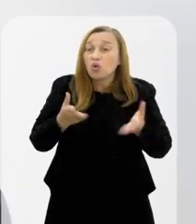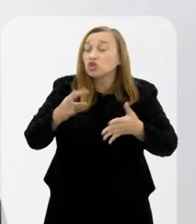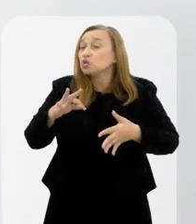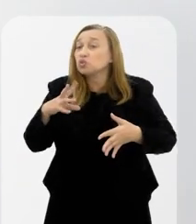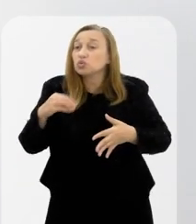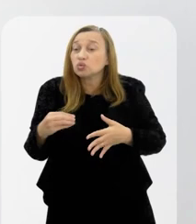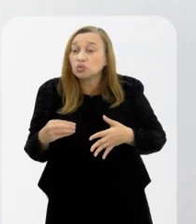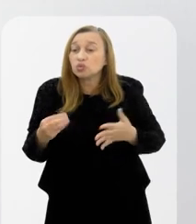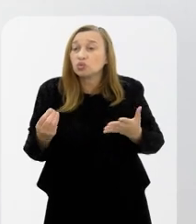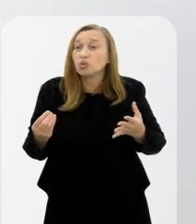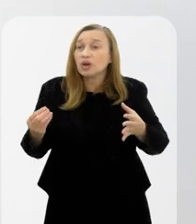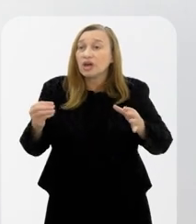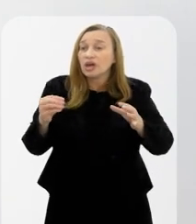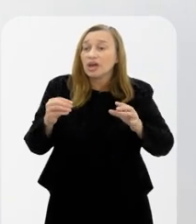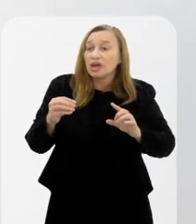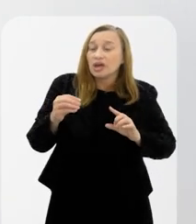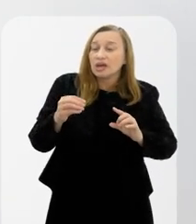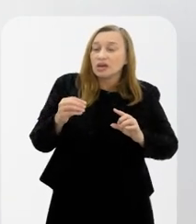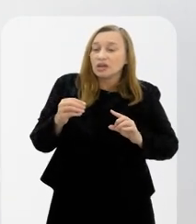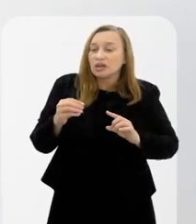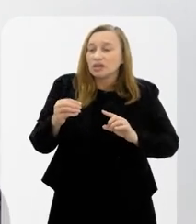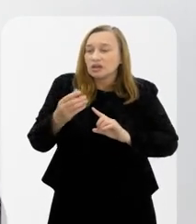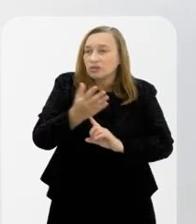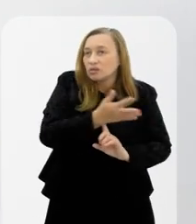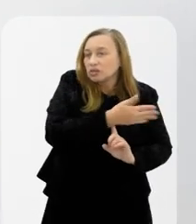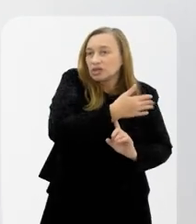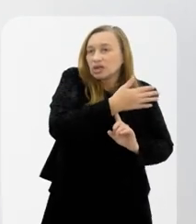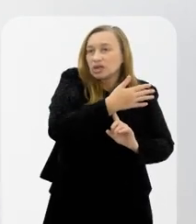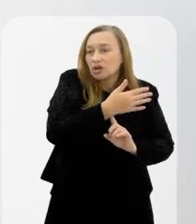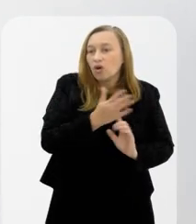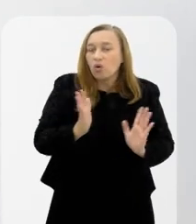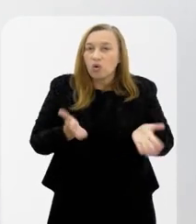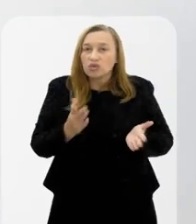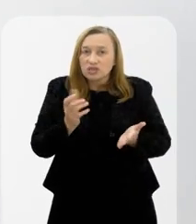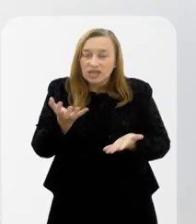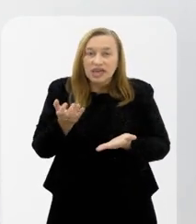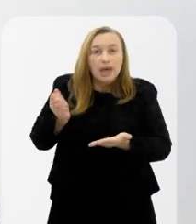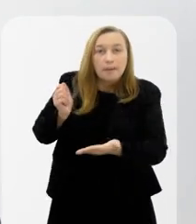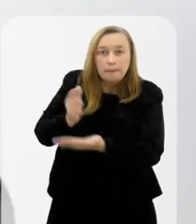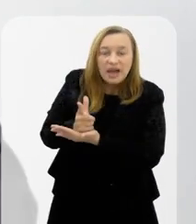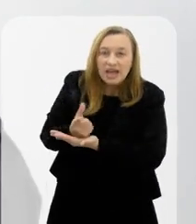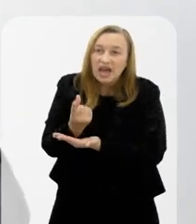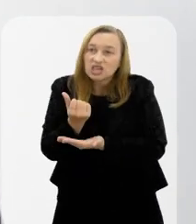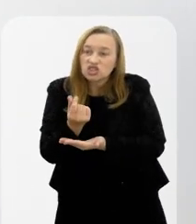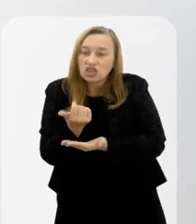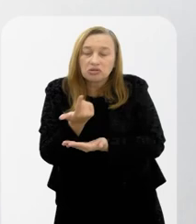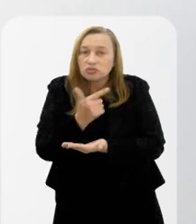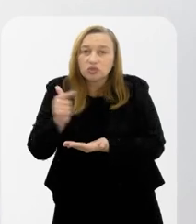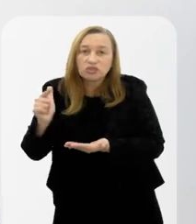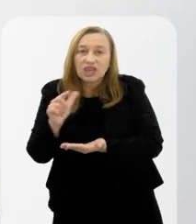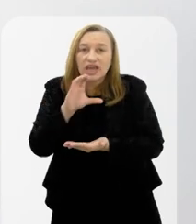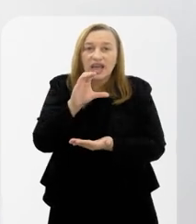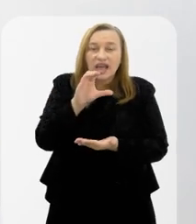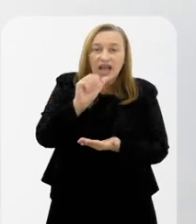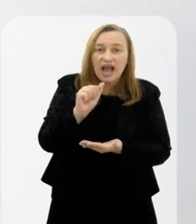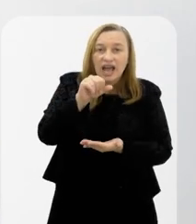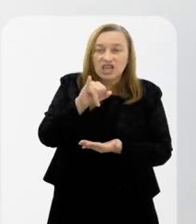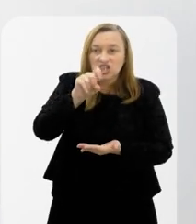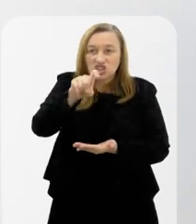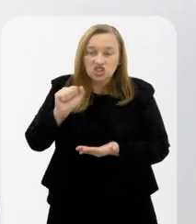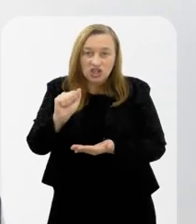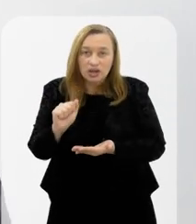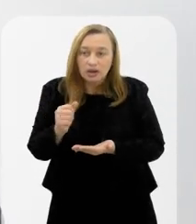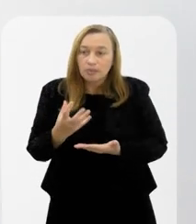é automatizado né hoje você quer pagar em dinheiro não tem um guichê pra pessoa receber Mas tá tudo tem aplicativo Você tem o